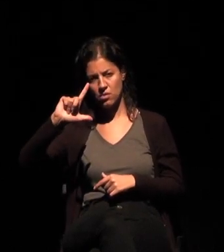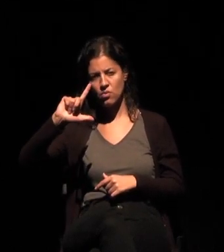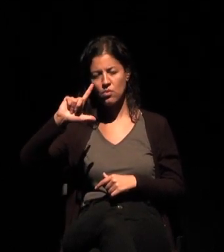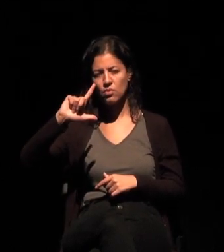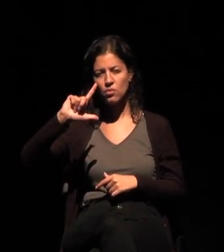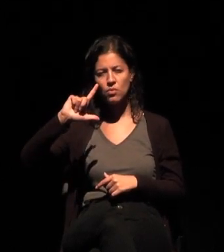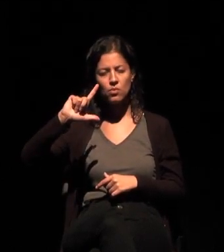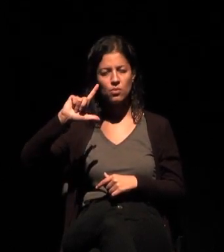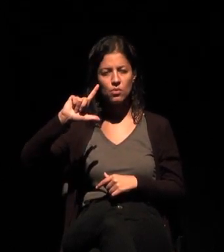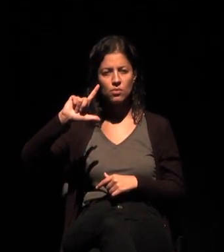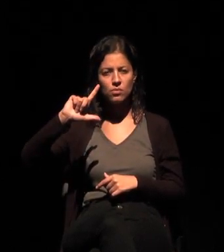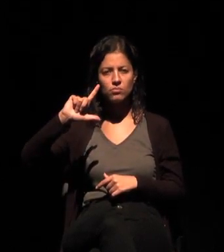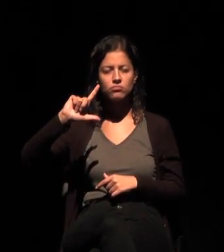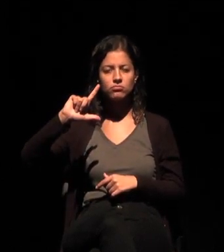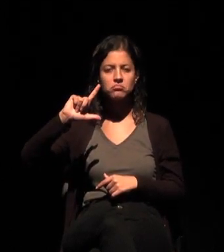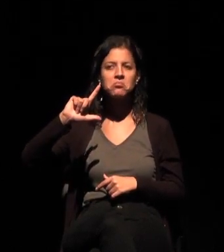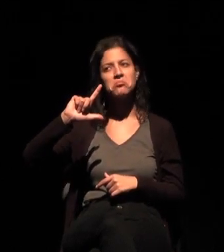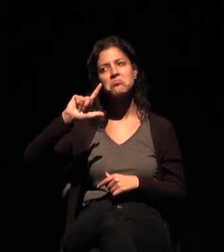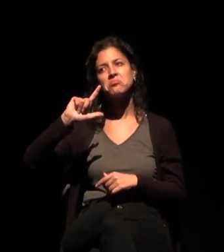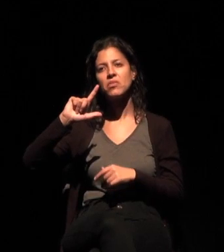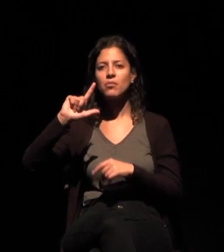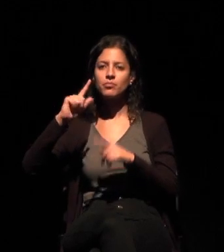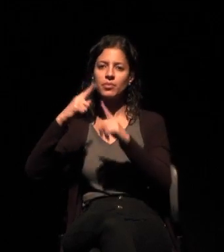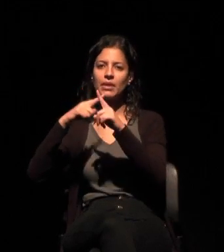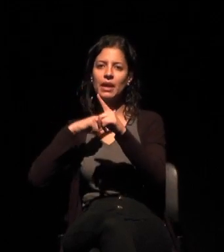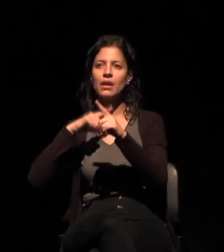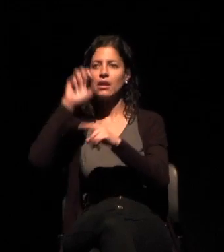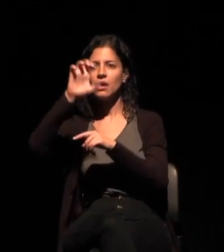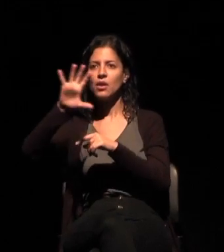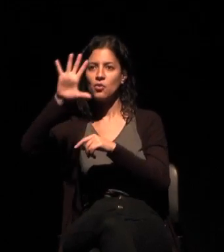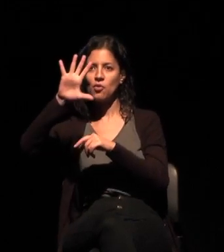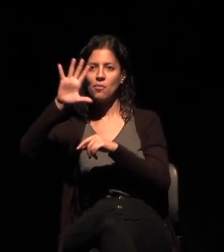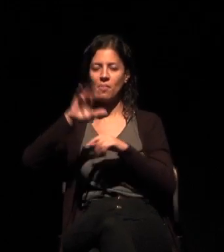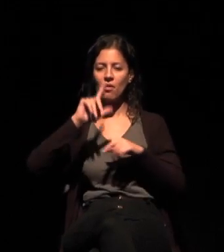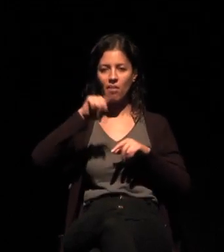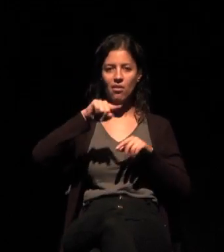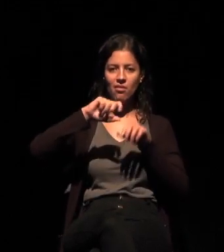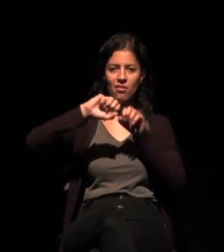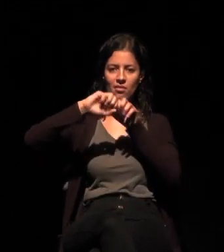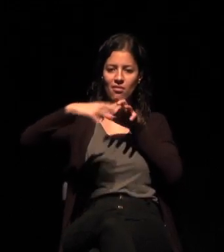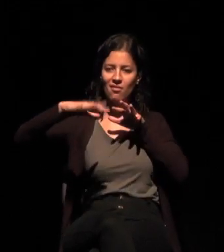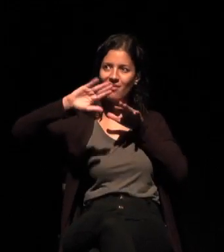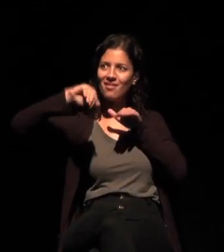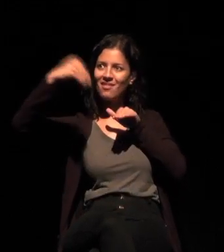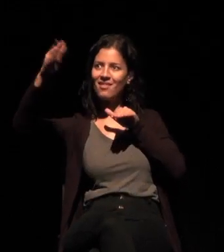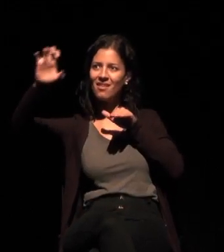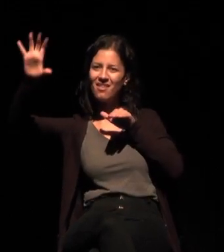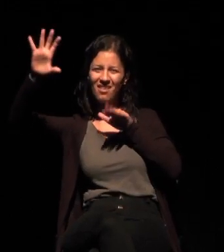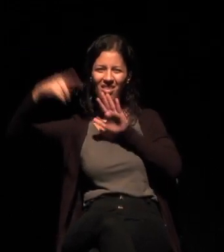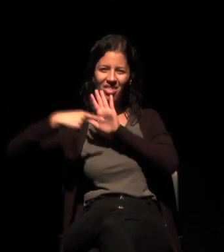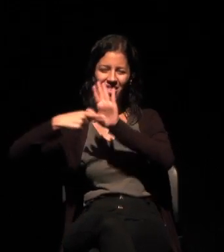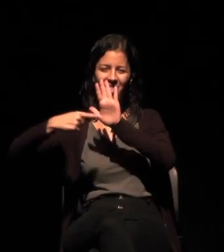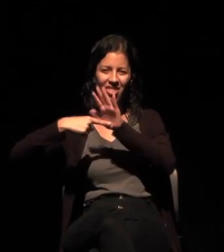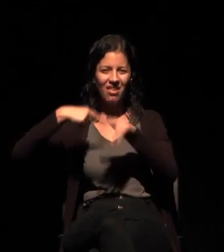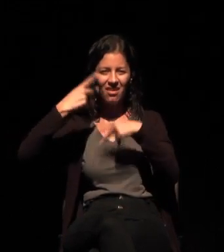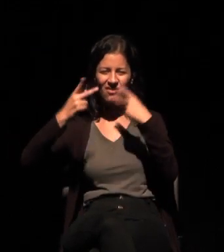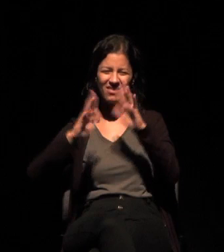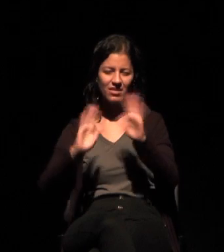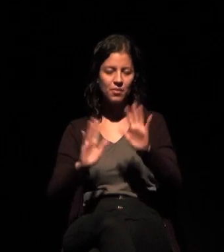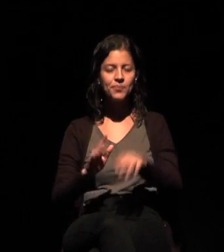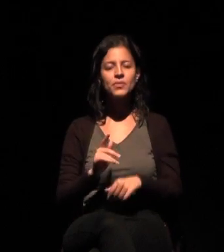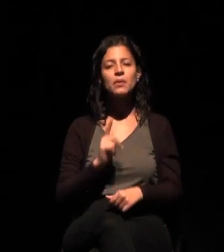sexto ano na europa do outro lado do atlântico é e de facto e esses trinta